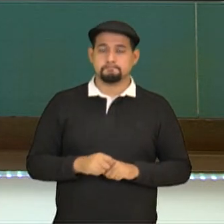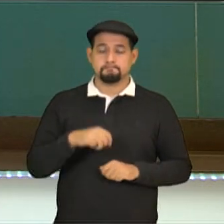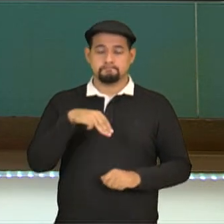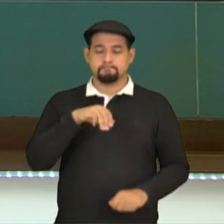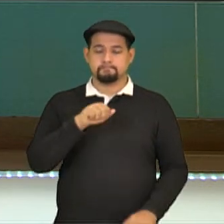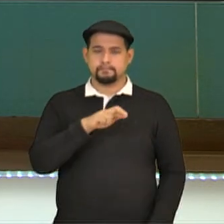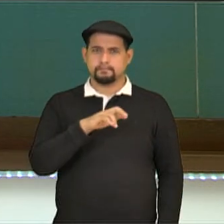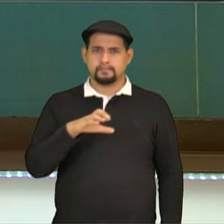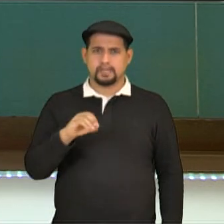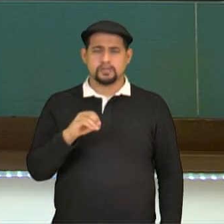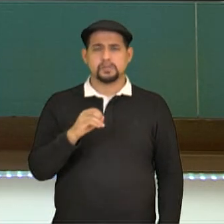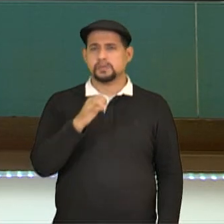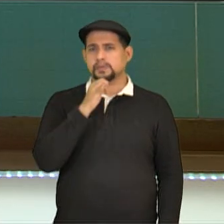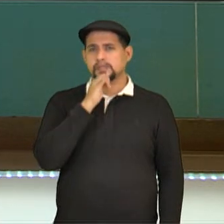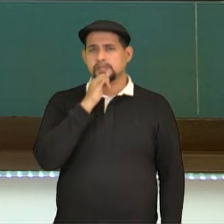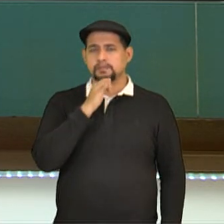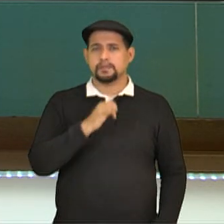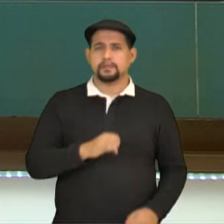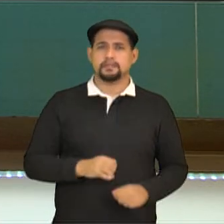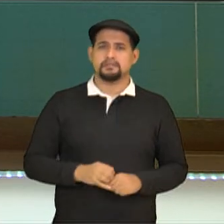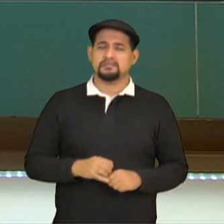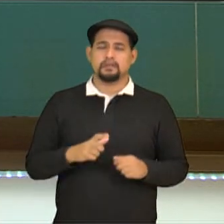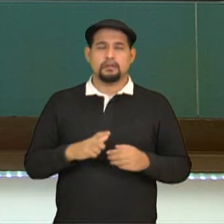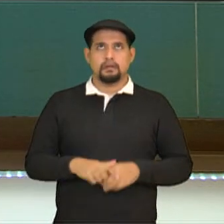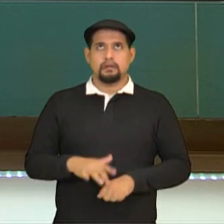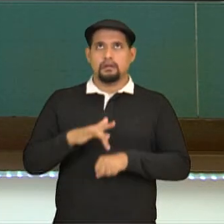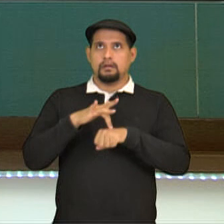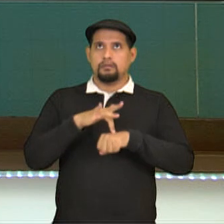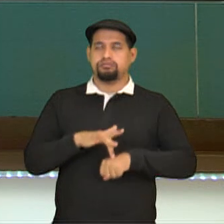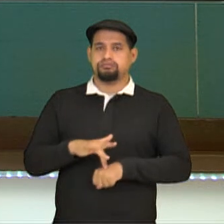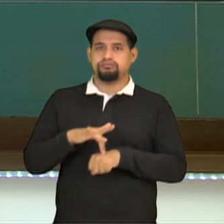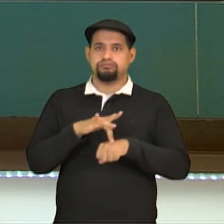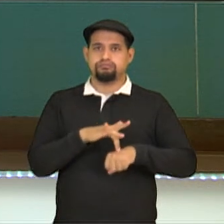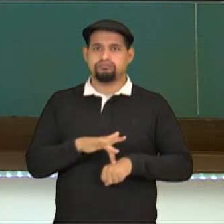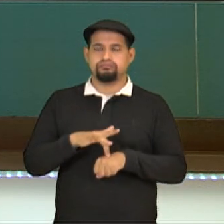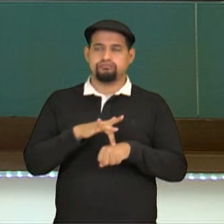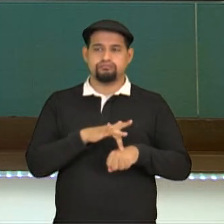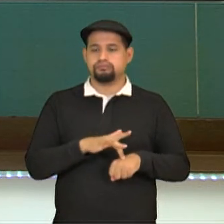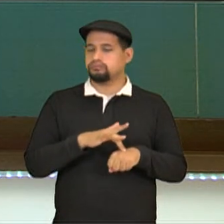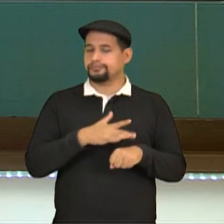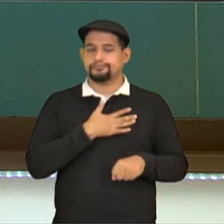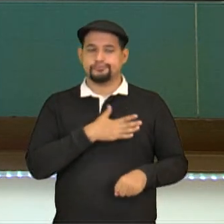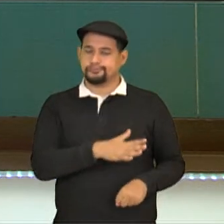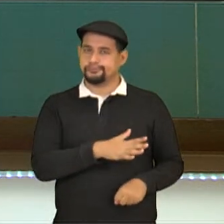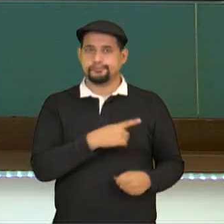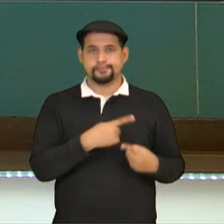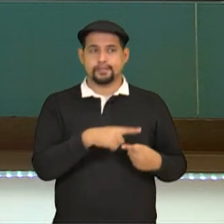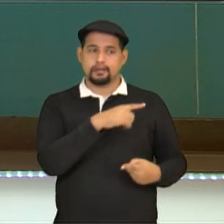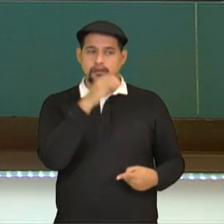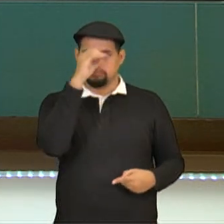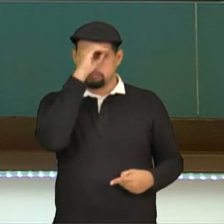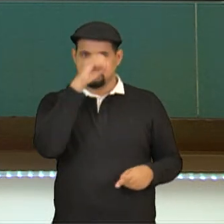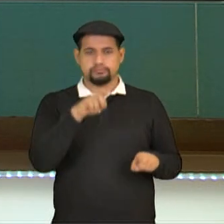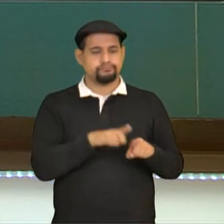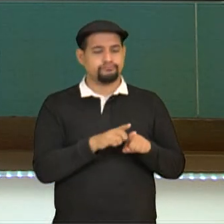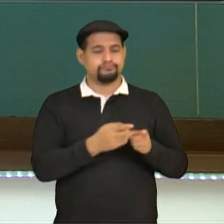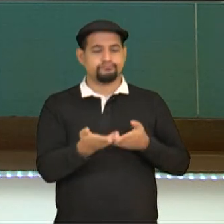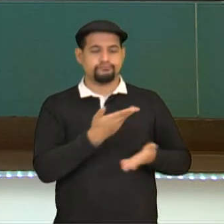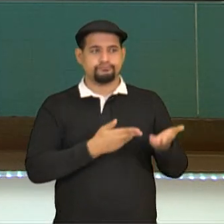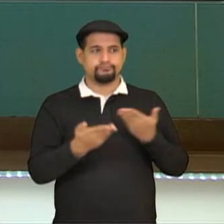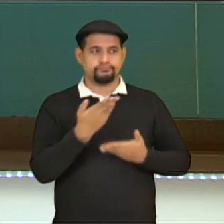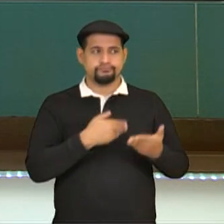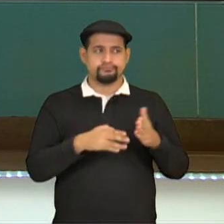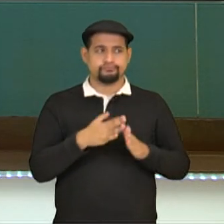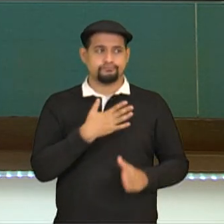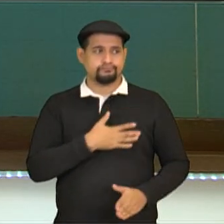Márcio digamos assim, saco cheio, né? Ele não gostou muito desse comportamento dela, né, de não compartilharem ali dos